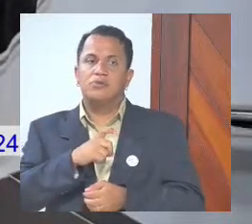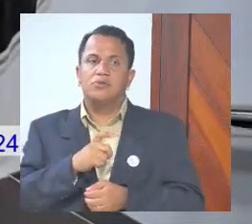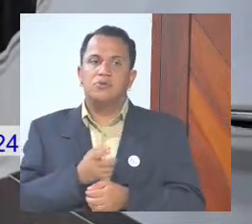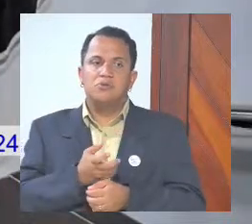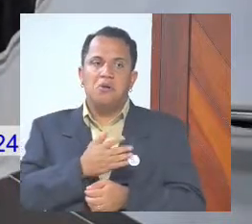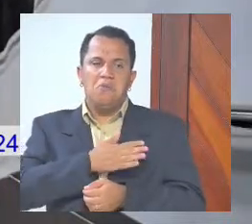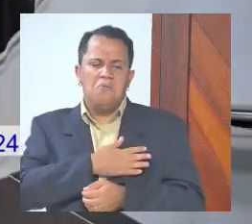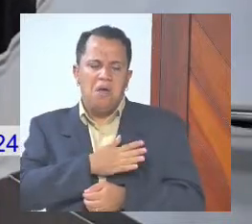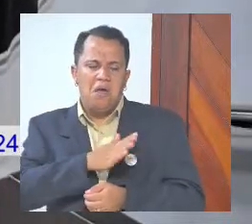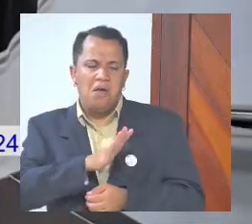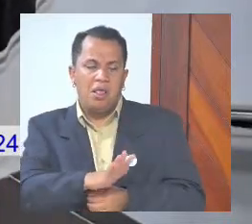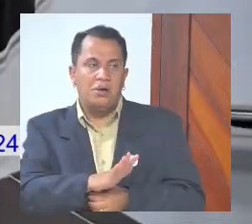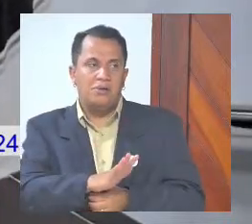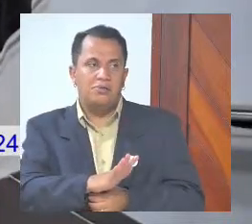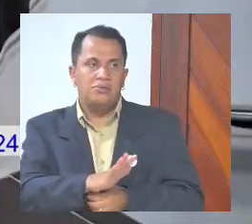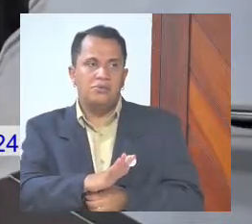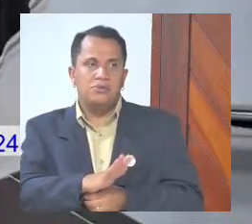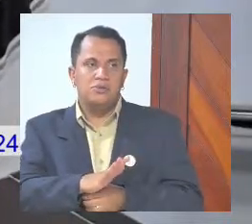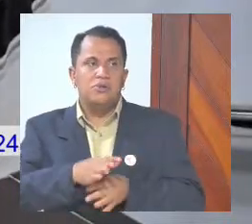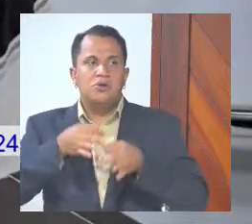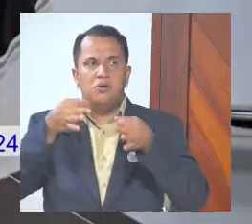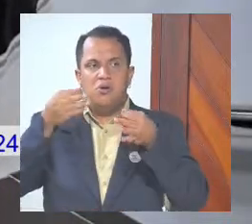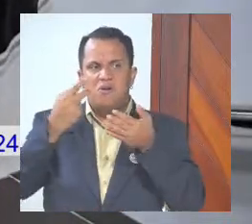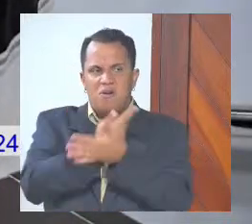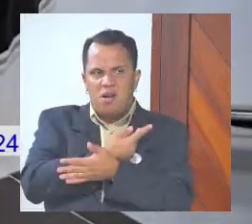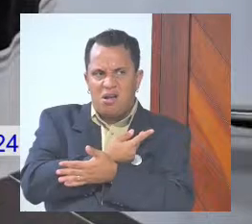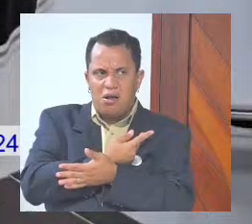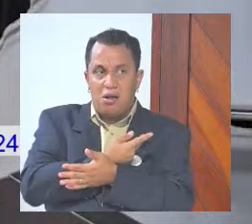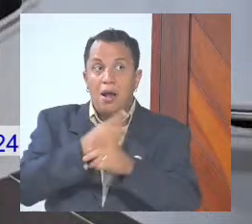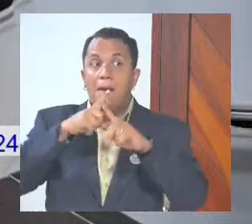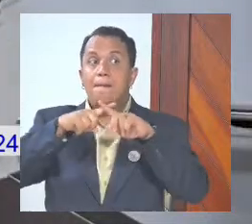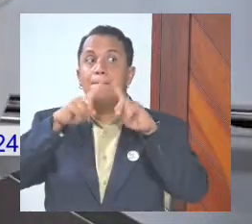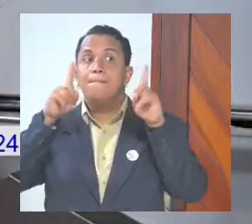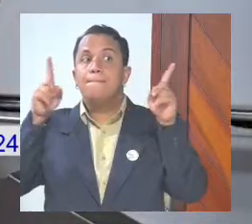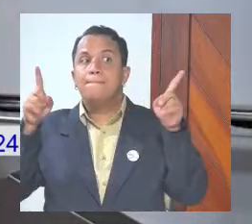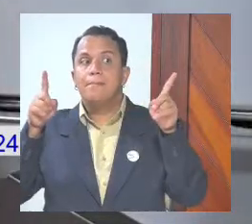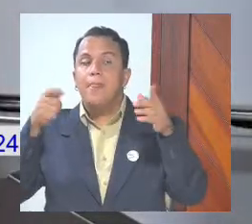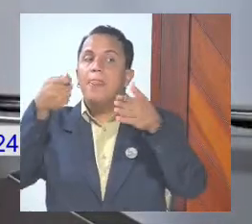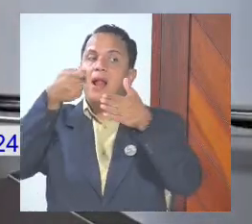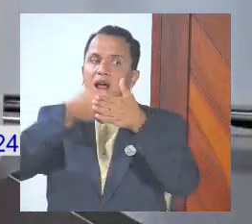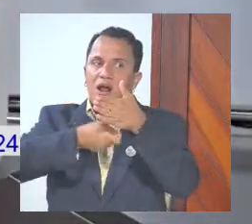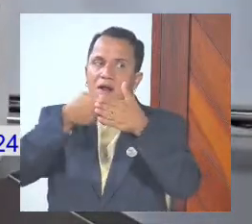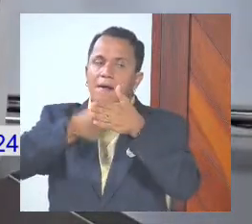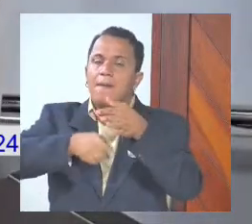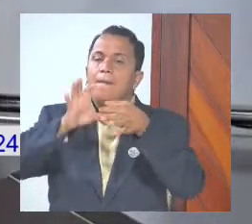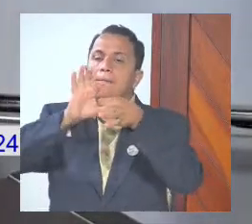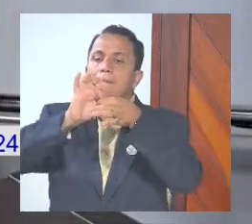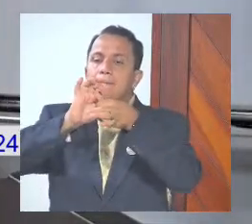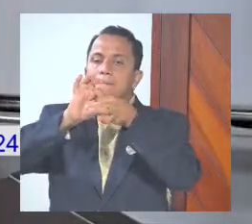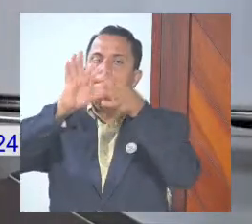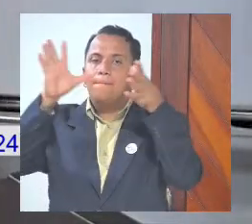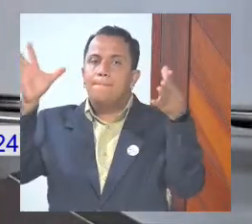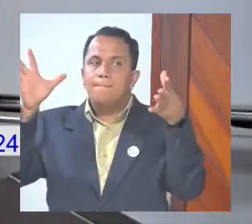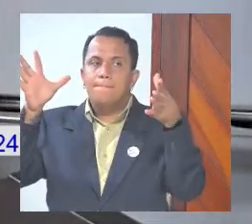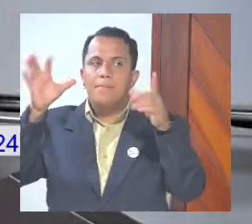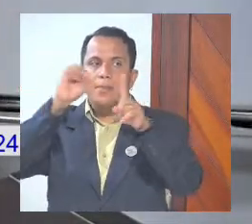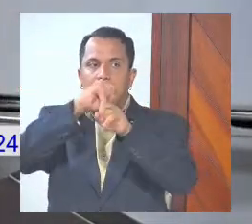se conformem com a injustiça, mas que lutem pela liberdade